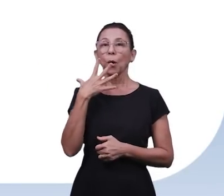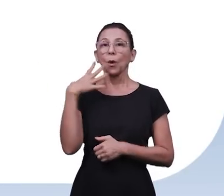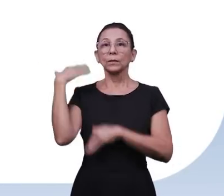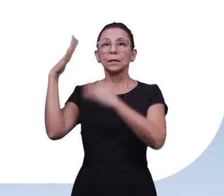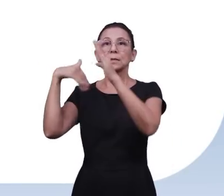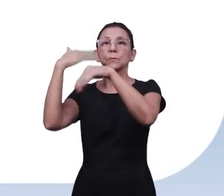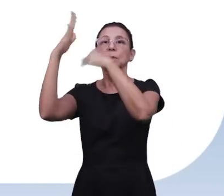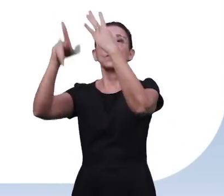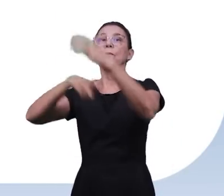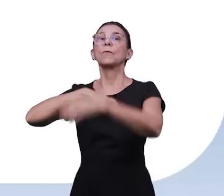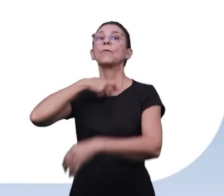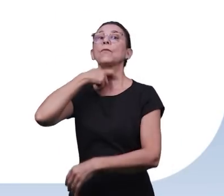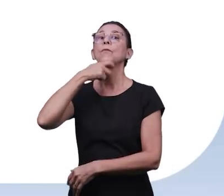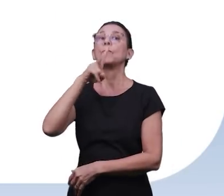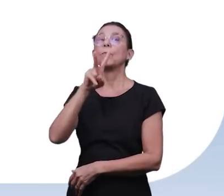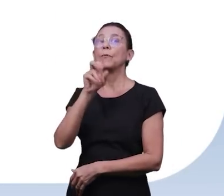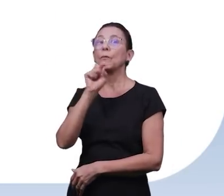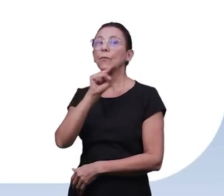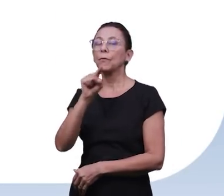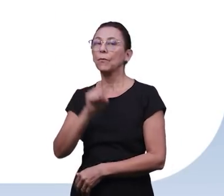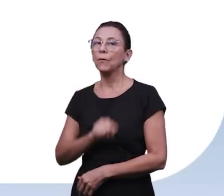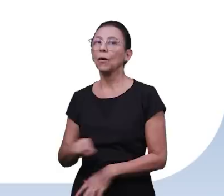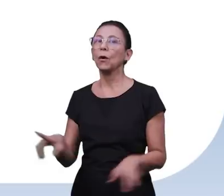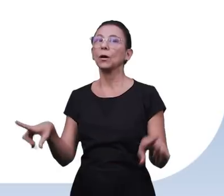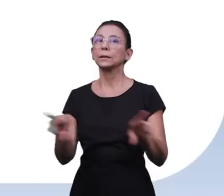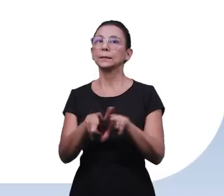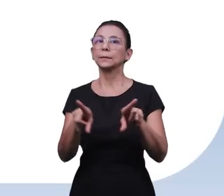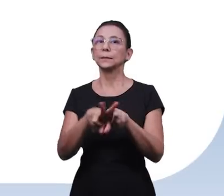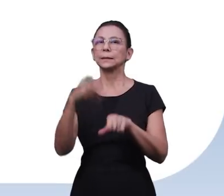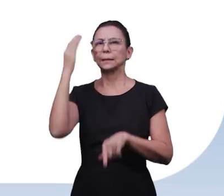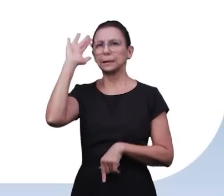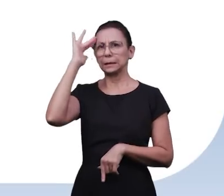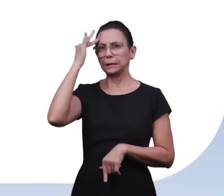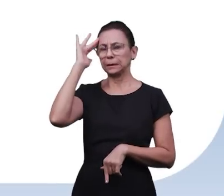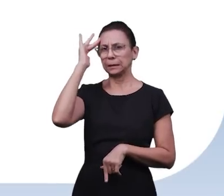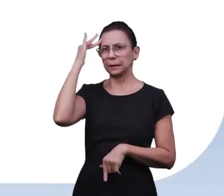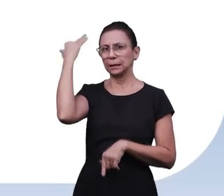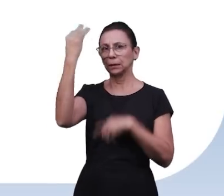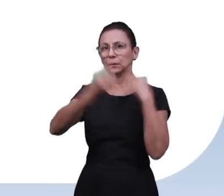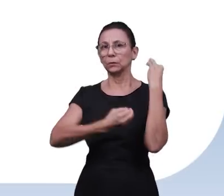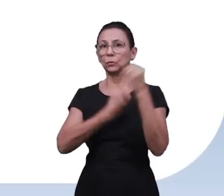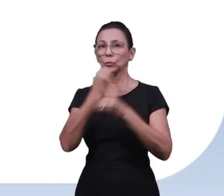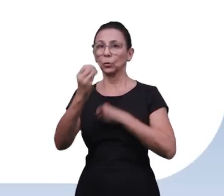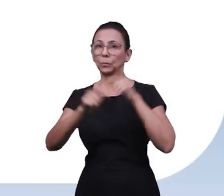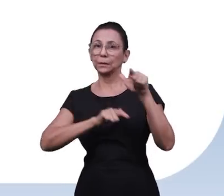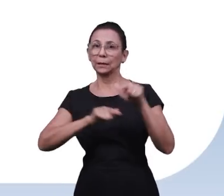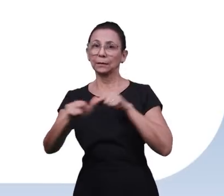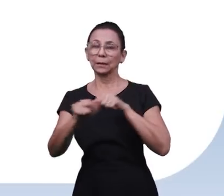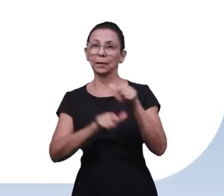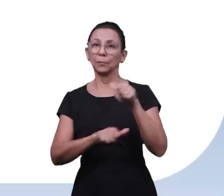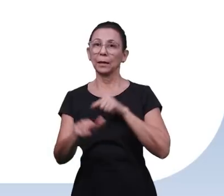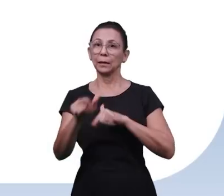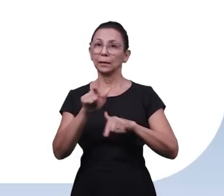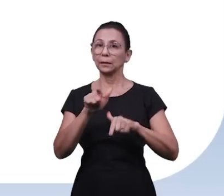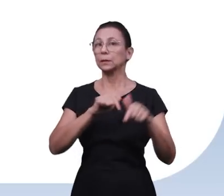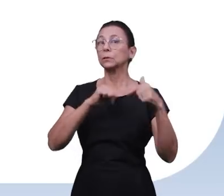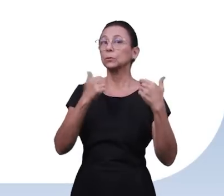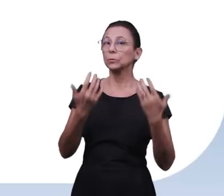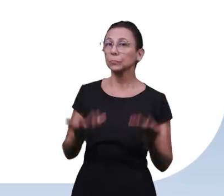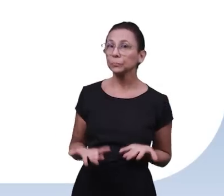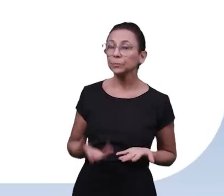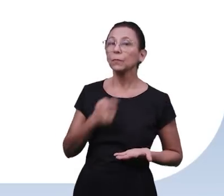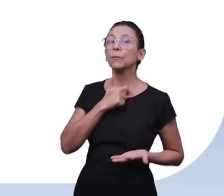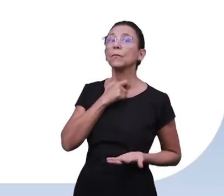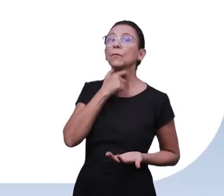desenvolvimento vocal e também para que você tenha consciência de como está trabalhando o seu instrumento, ou seja,